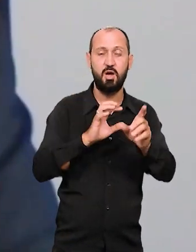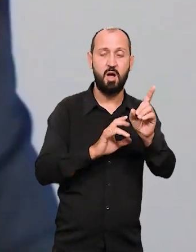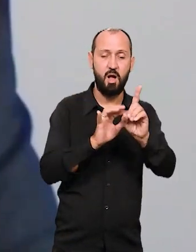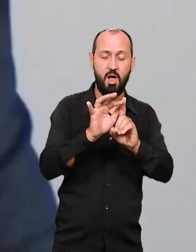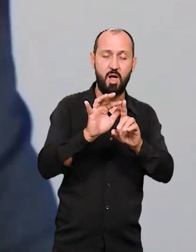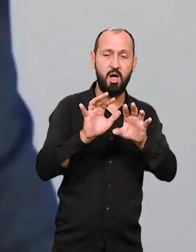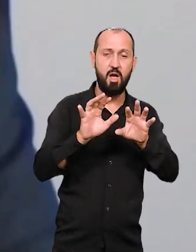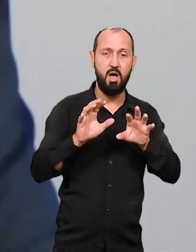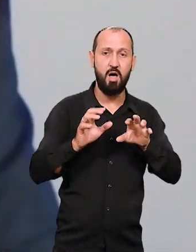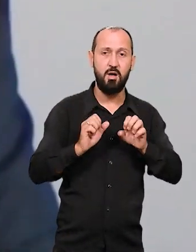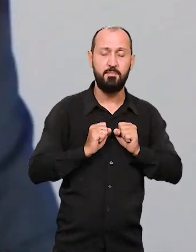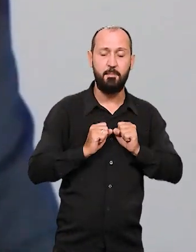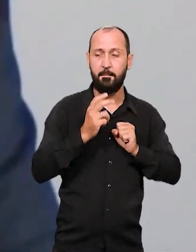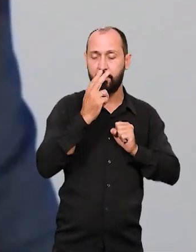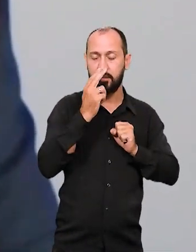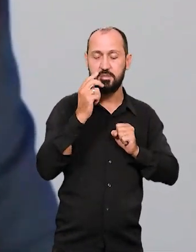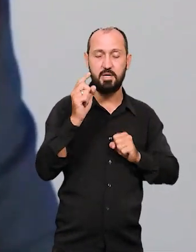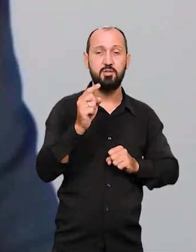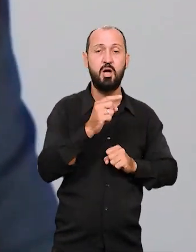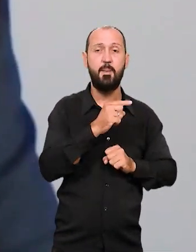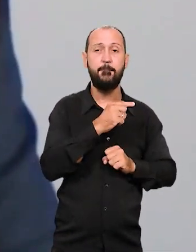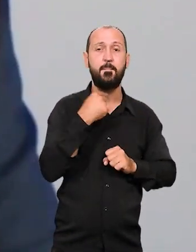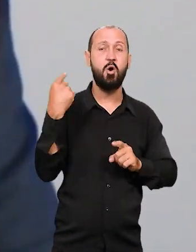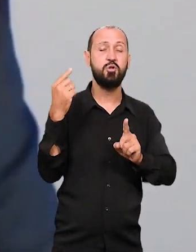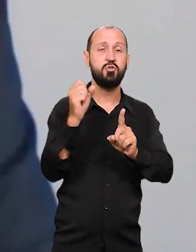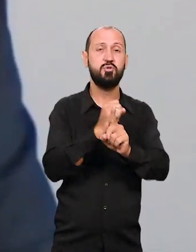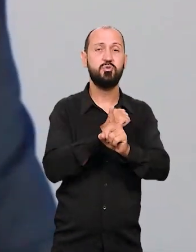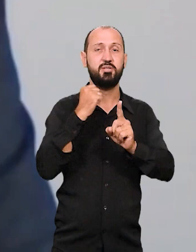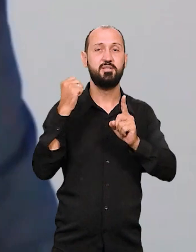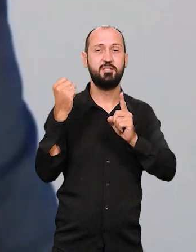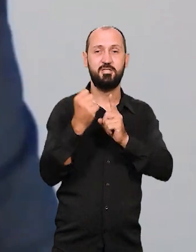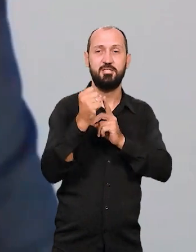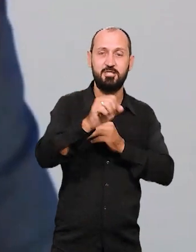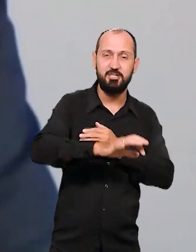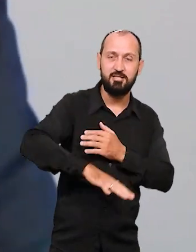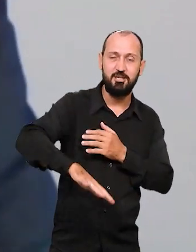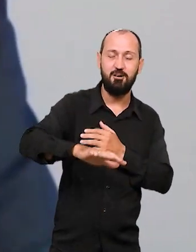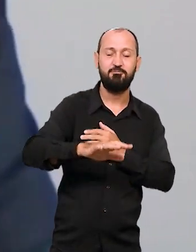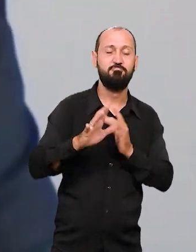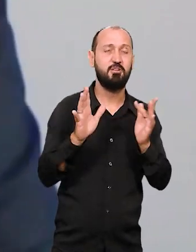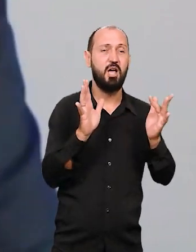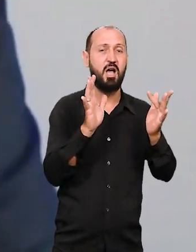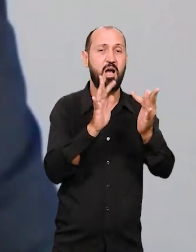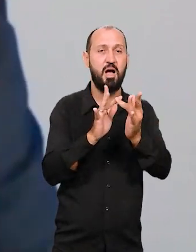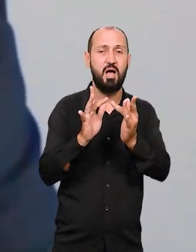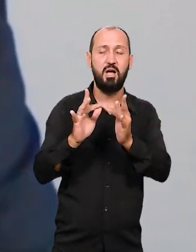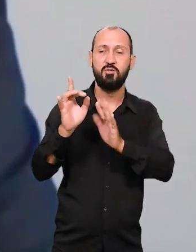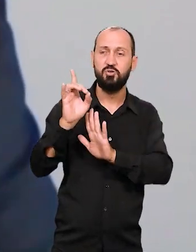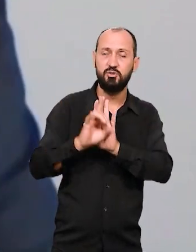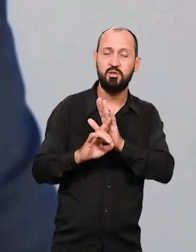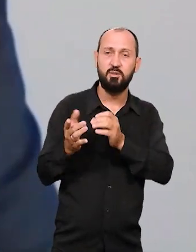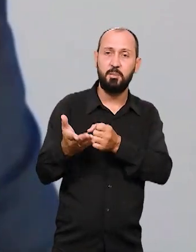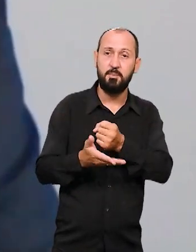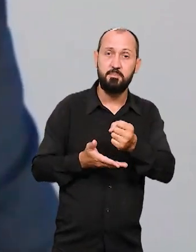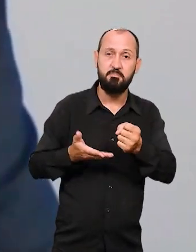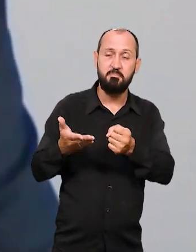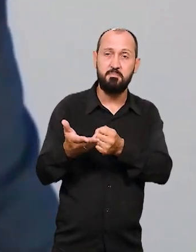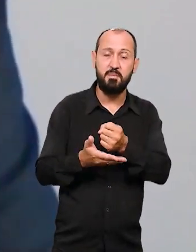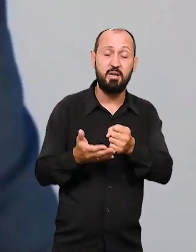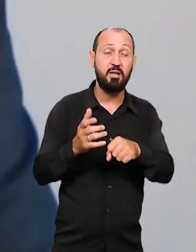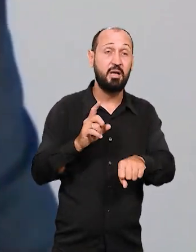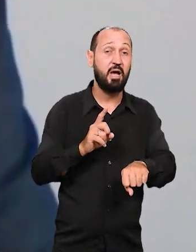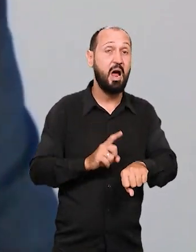do HIV, ela tinha sua morte civil decretada, né? Acessar direitos básicos